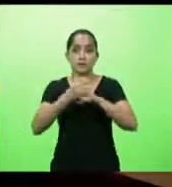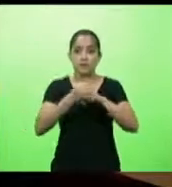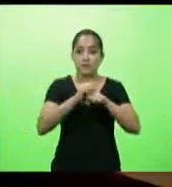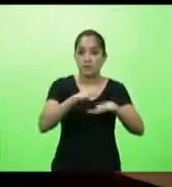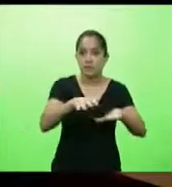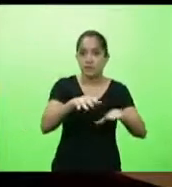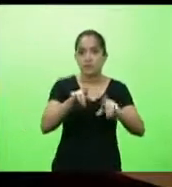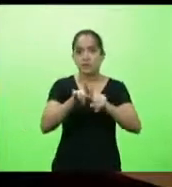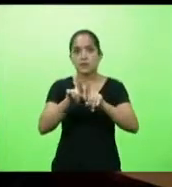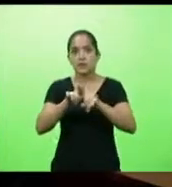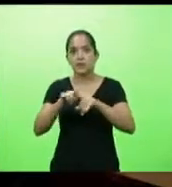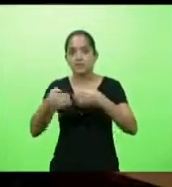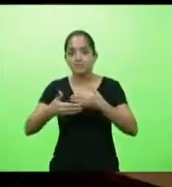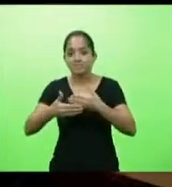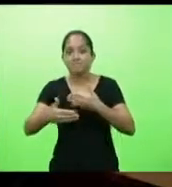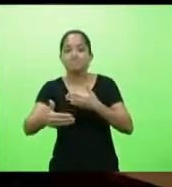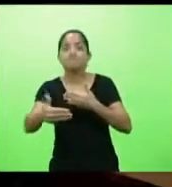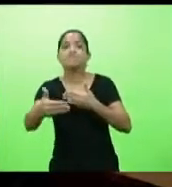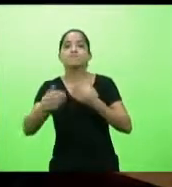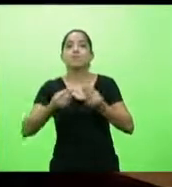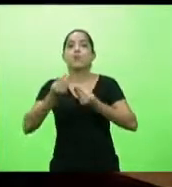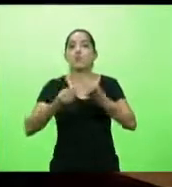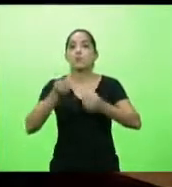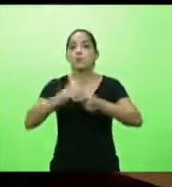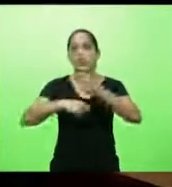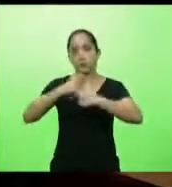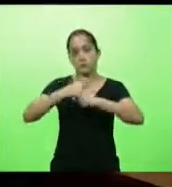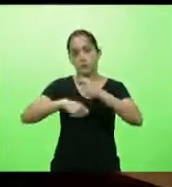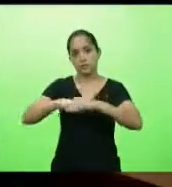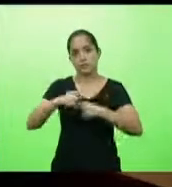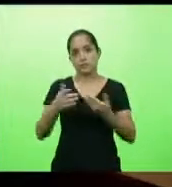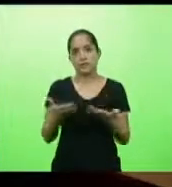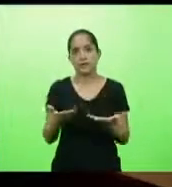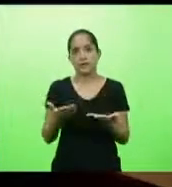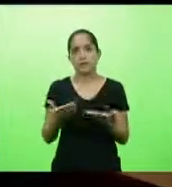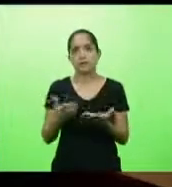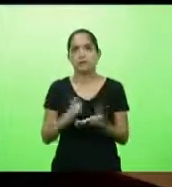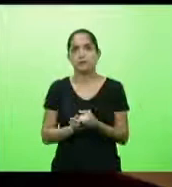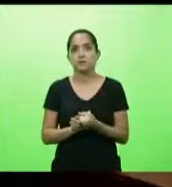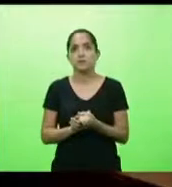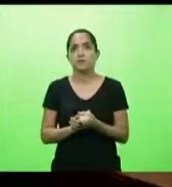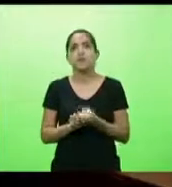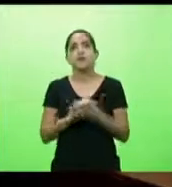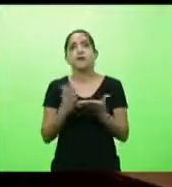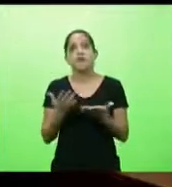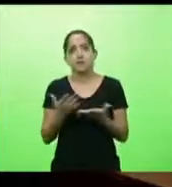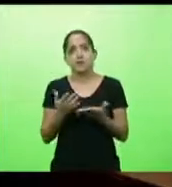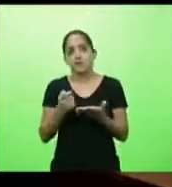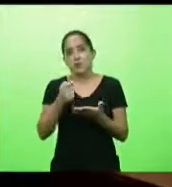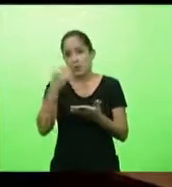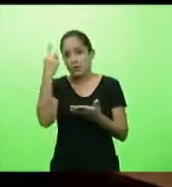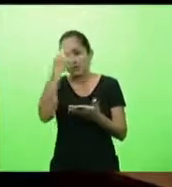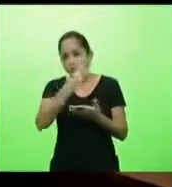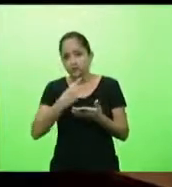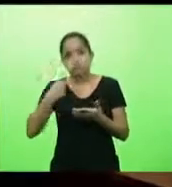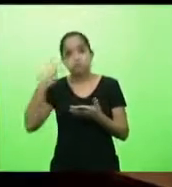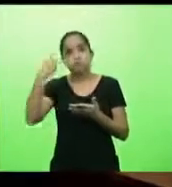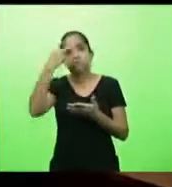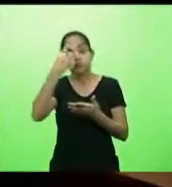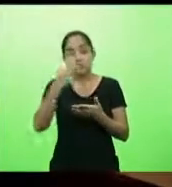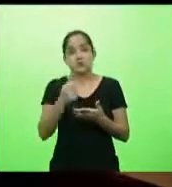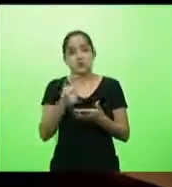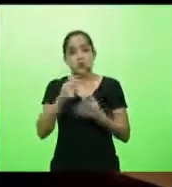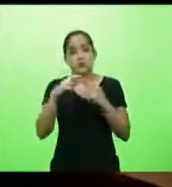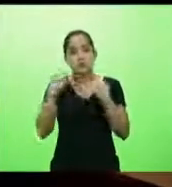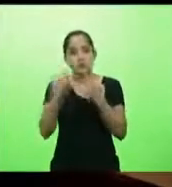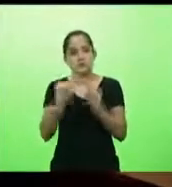das consequências na economia catarinense. E uma reunião que se estendeu por mais quase 2 horas e meia,